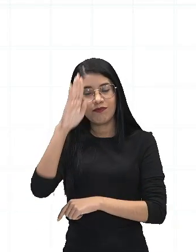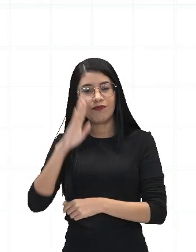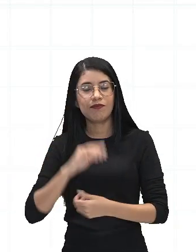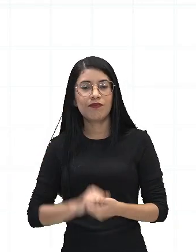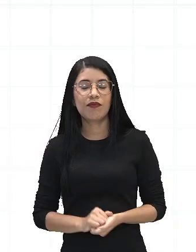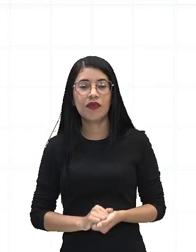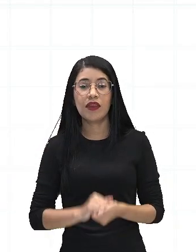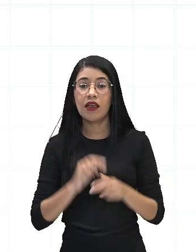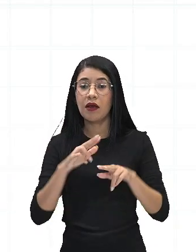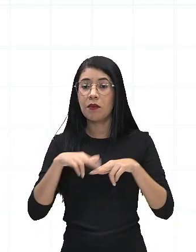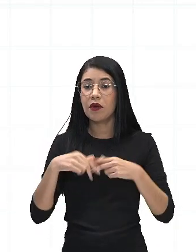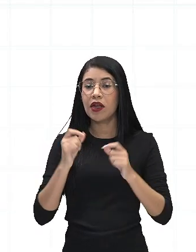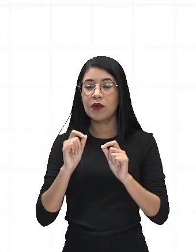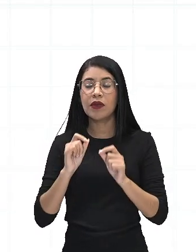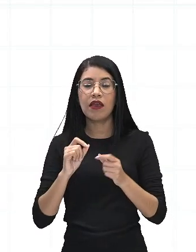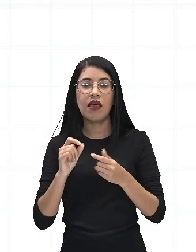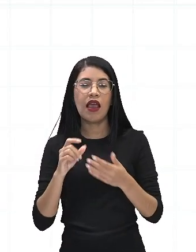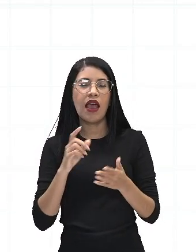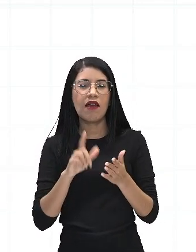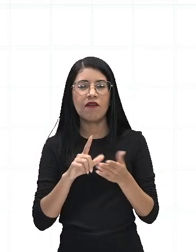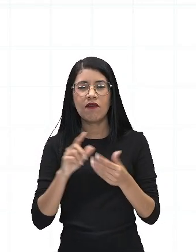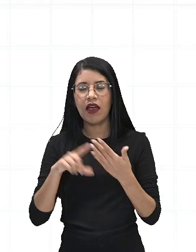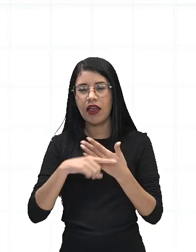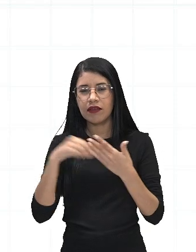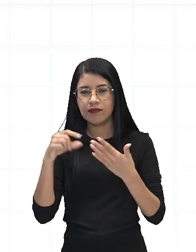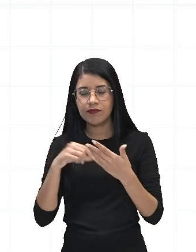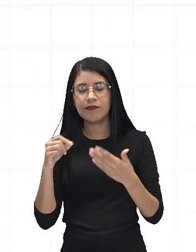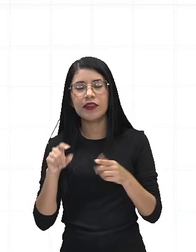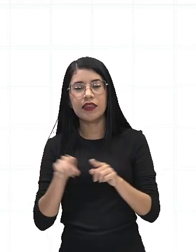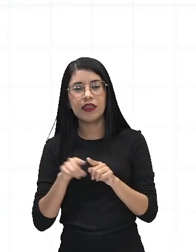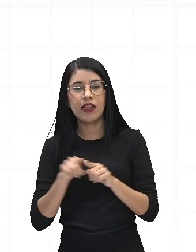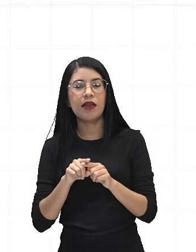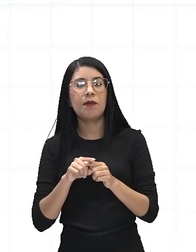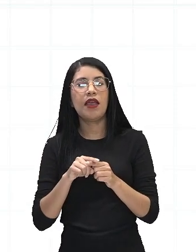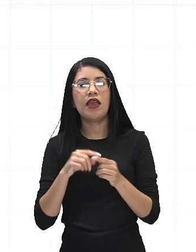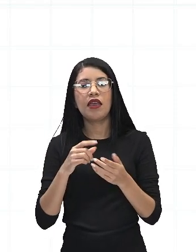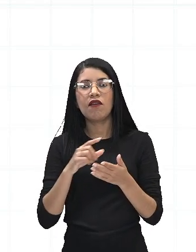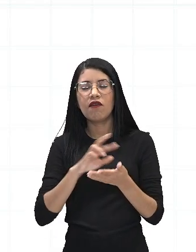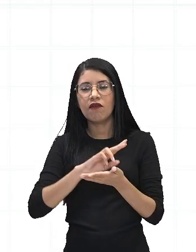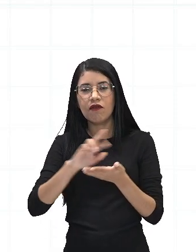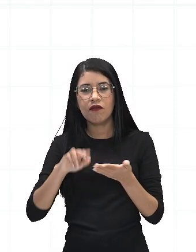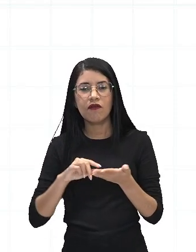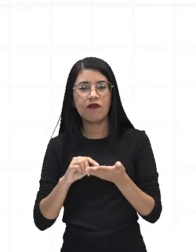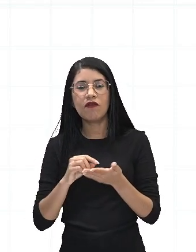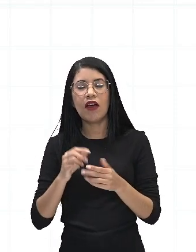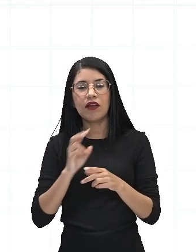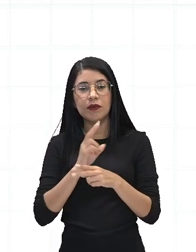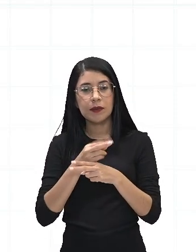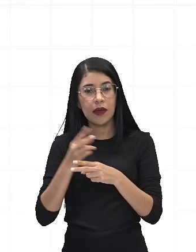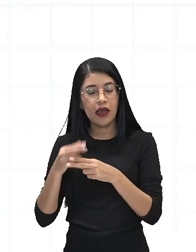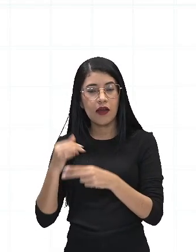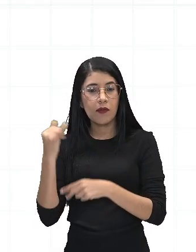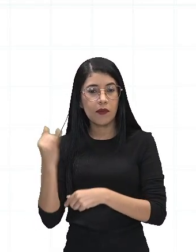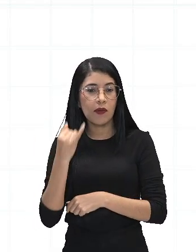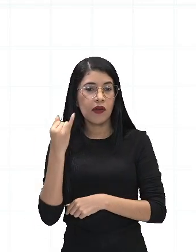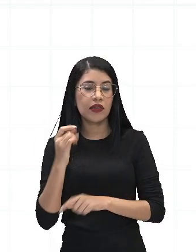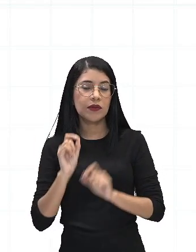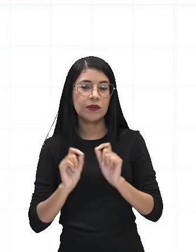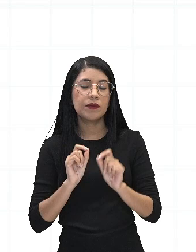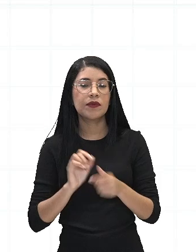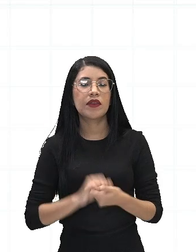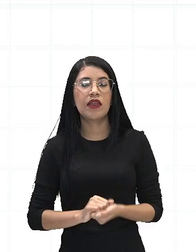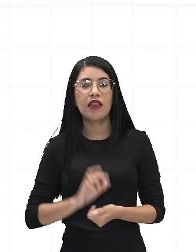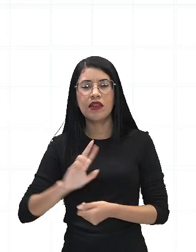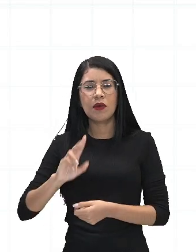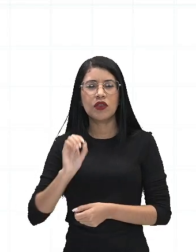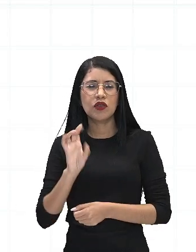Por isso, obras como Cidade Invisível têm uma importância e responsabilidade maiores do que